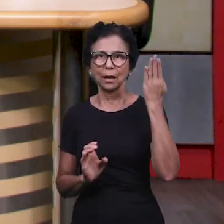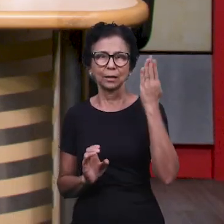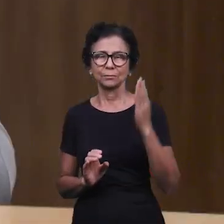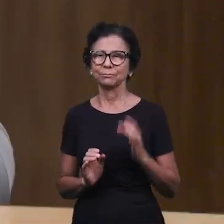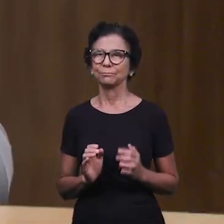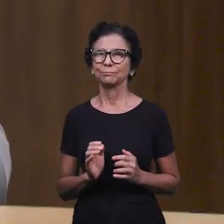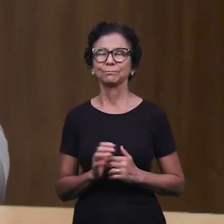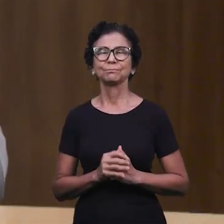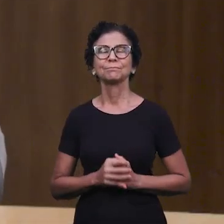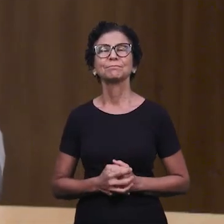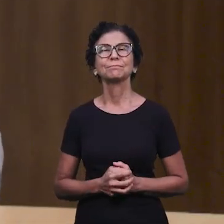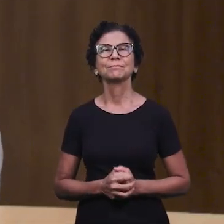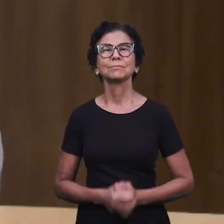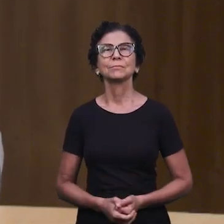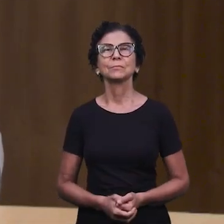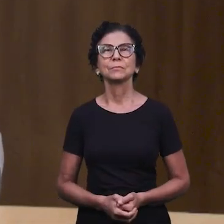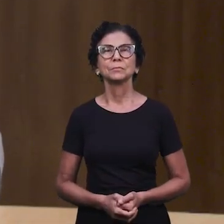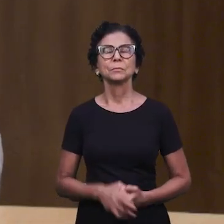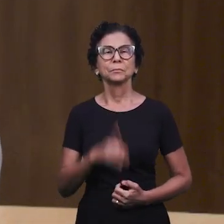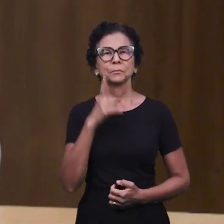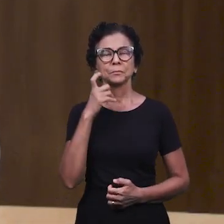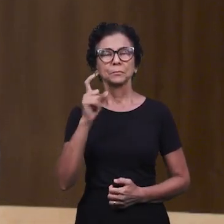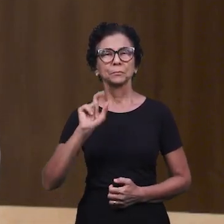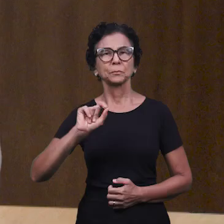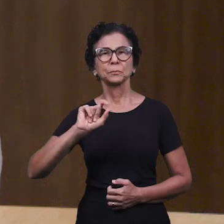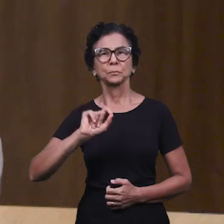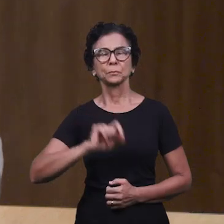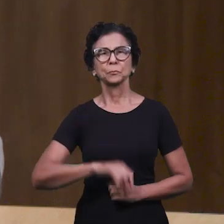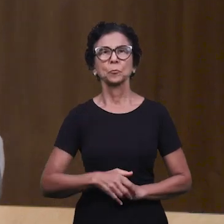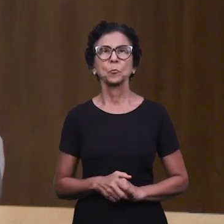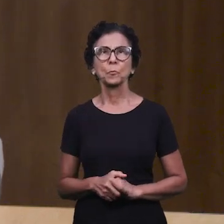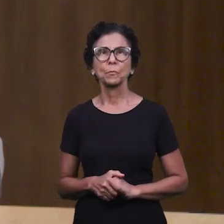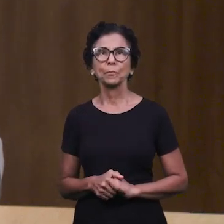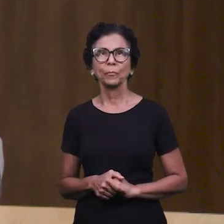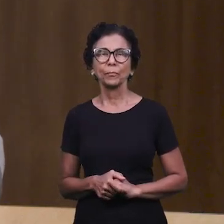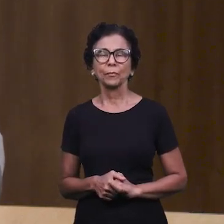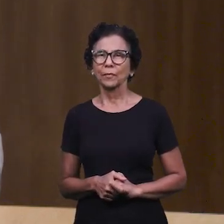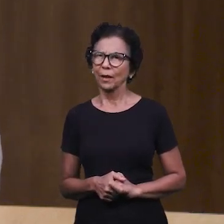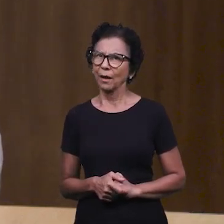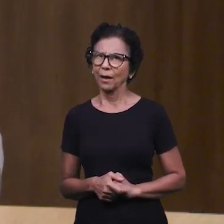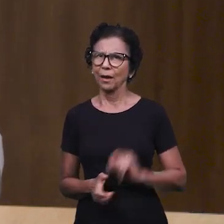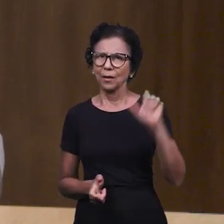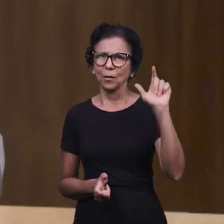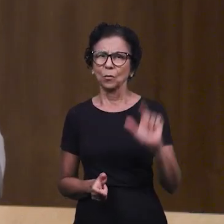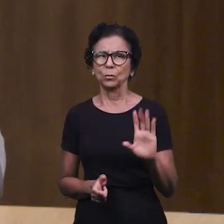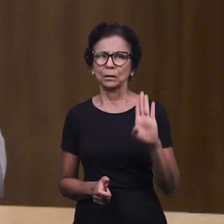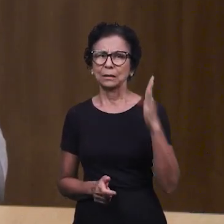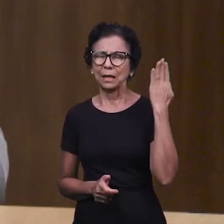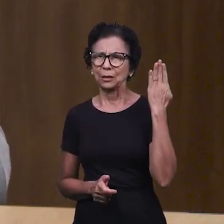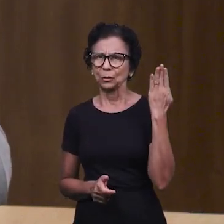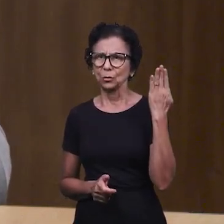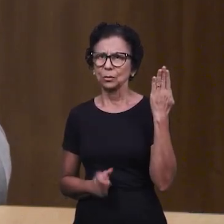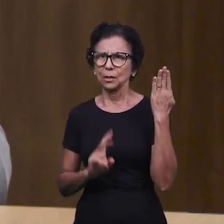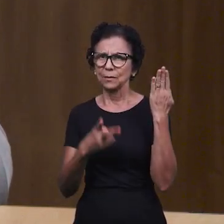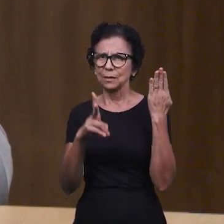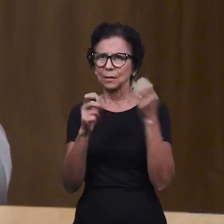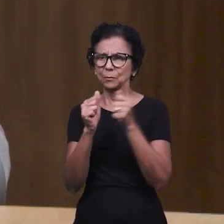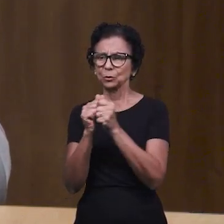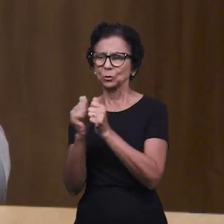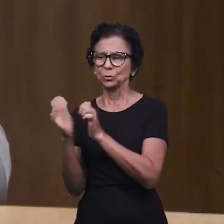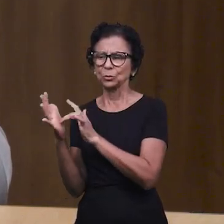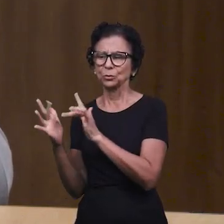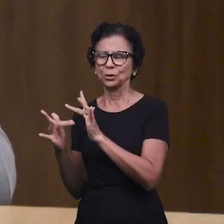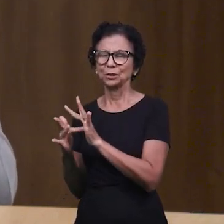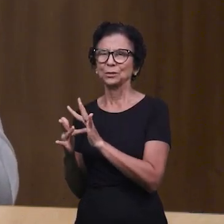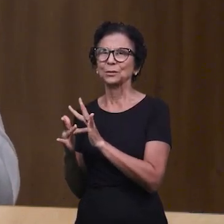o traidor esteve sempre, desde o início, mas ele se manifesta nas suas atitudes ali naquele momento final, né? Ele